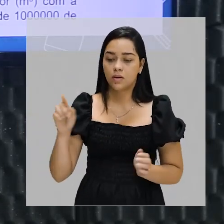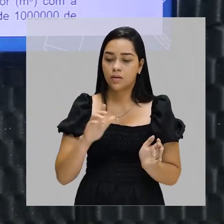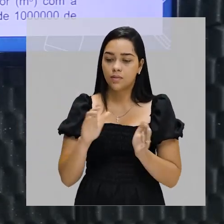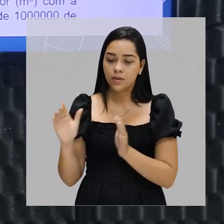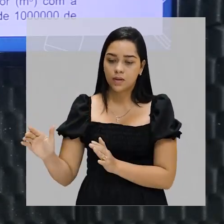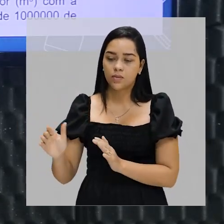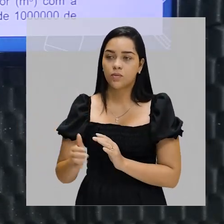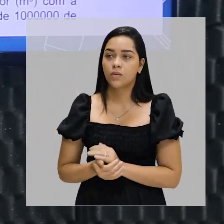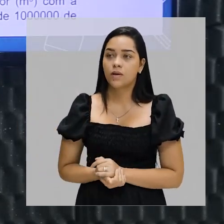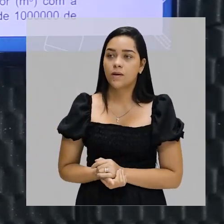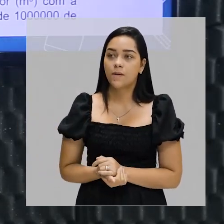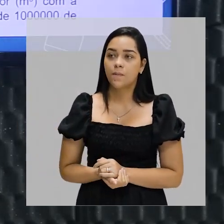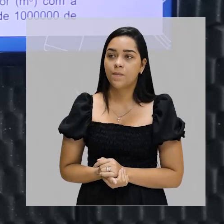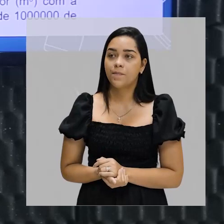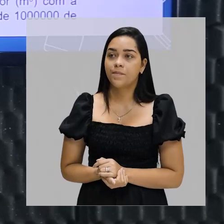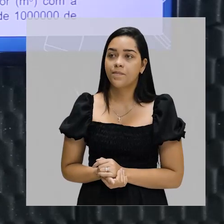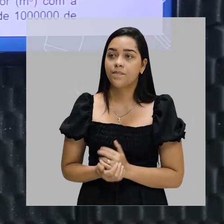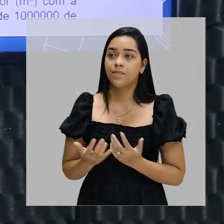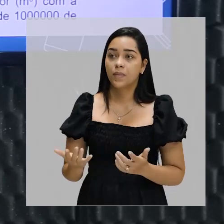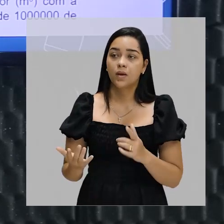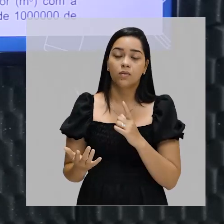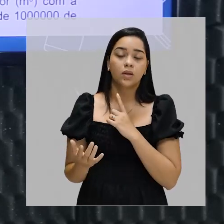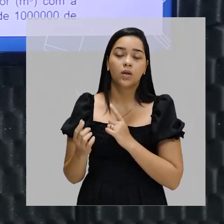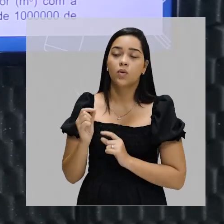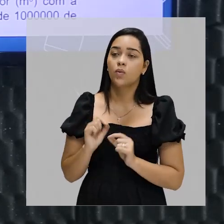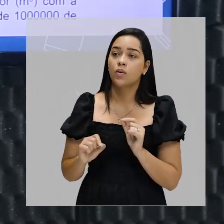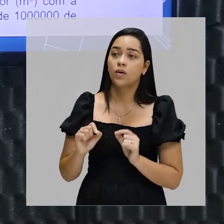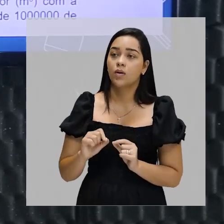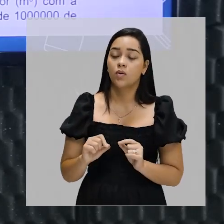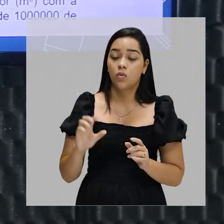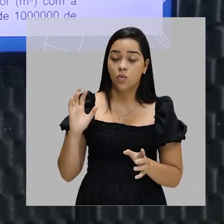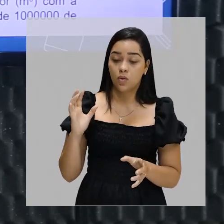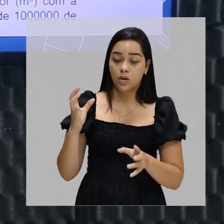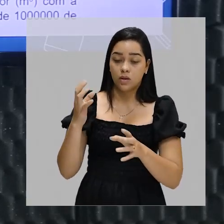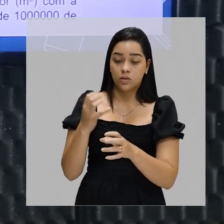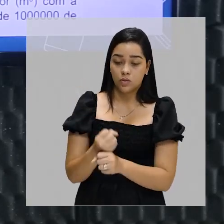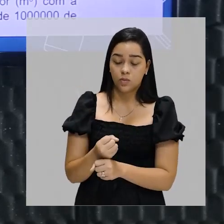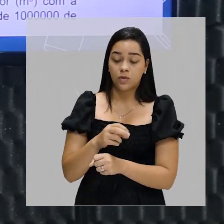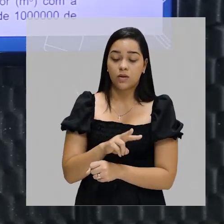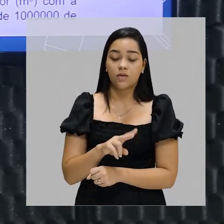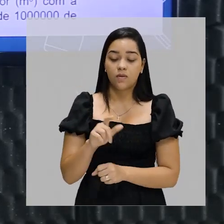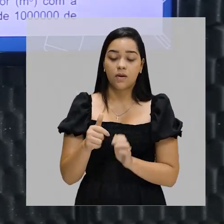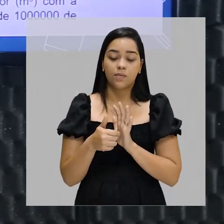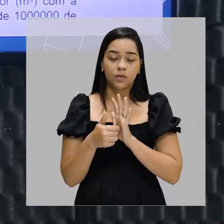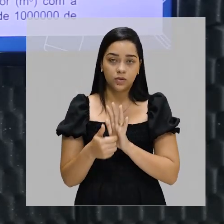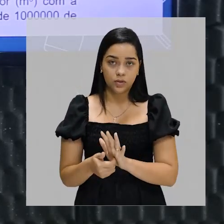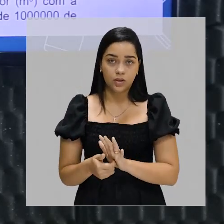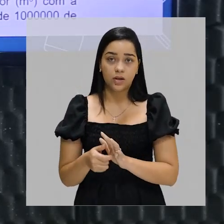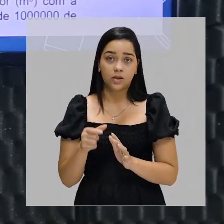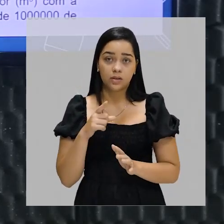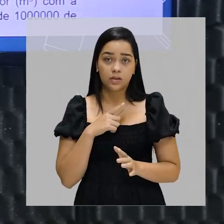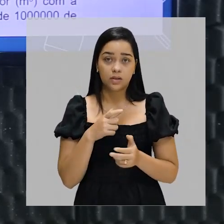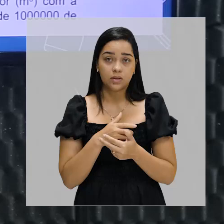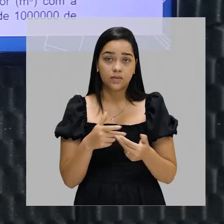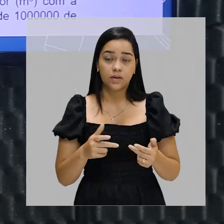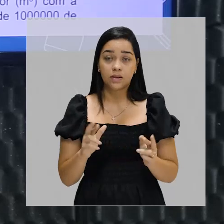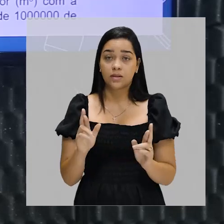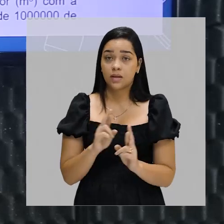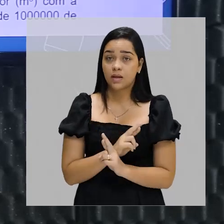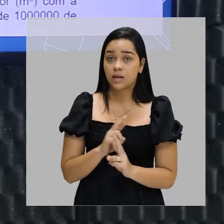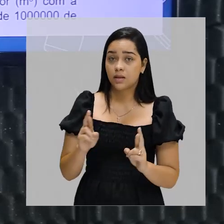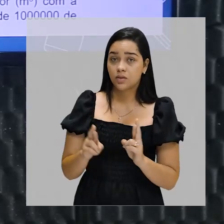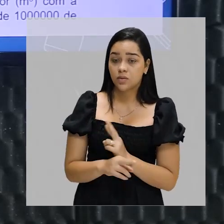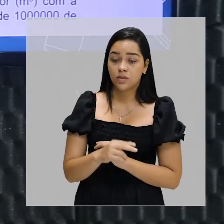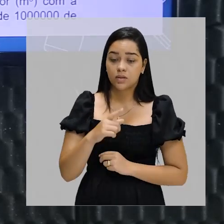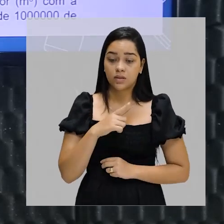período. Tudo bem? Então, aqui nós temos, olha só, um resumo que vai mostrar essas relações